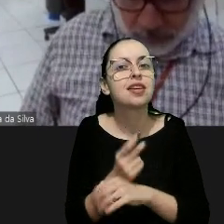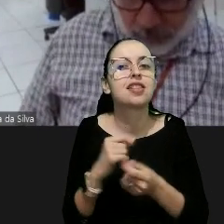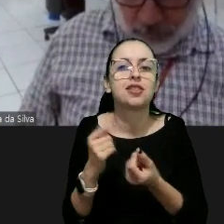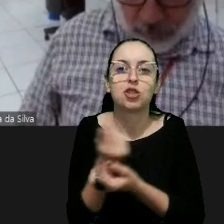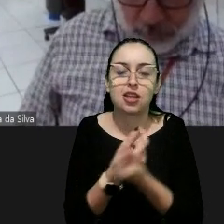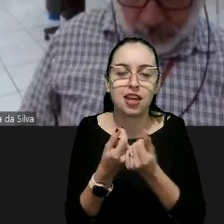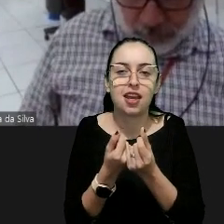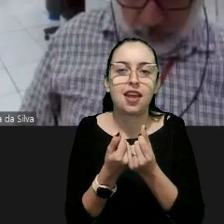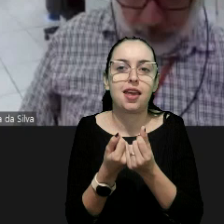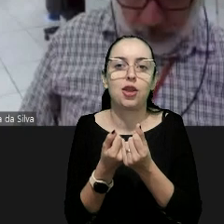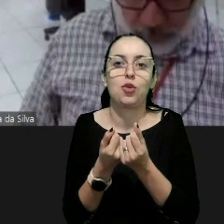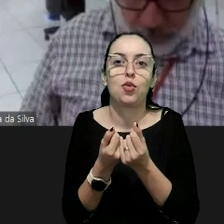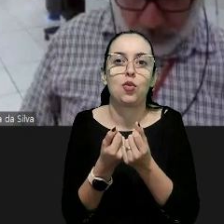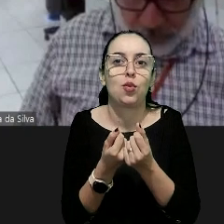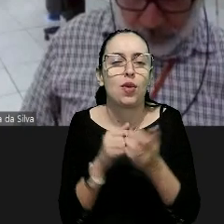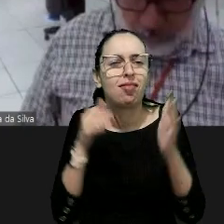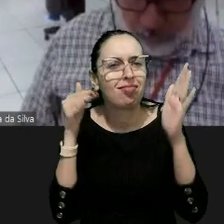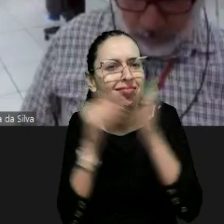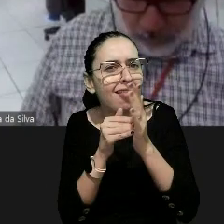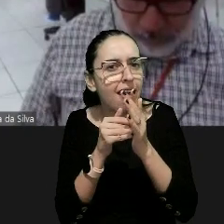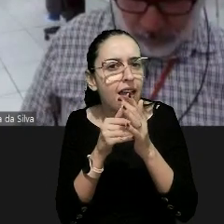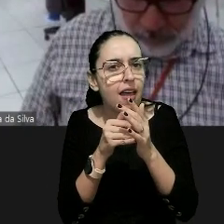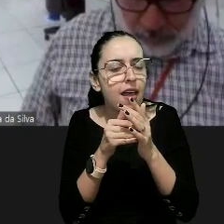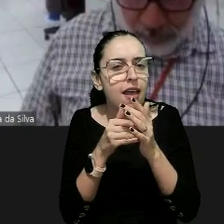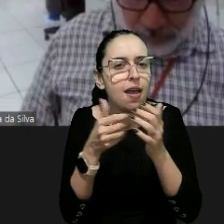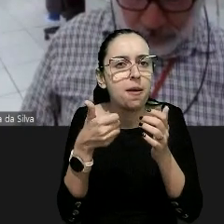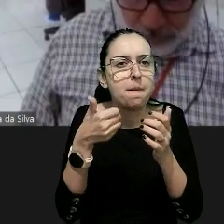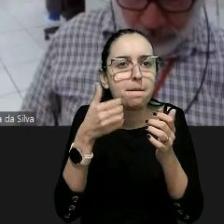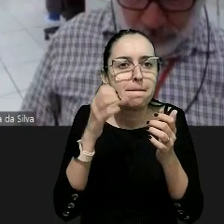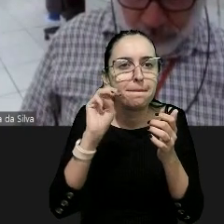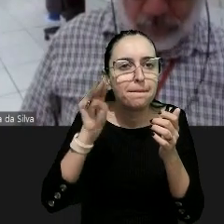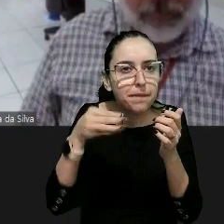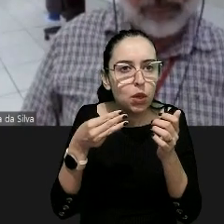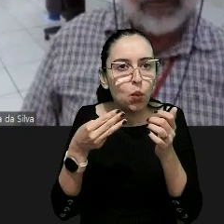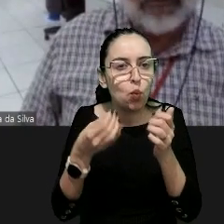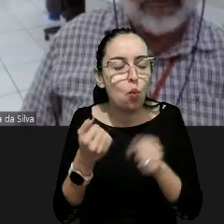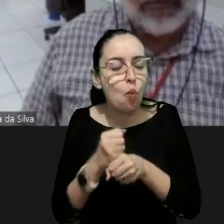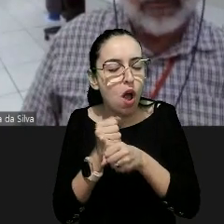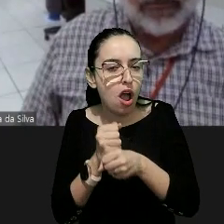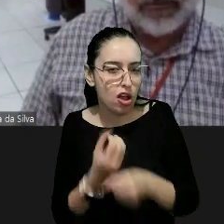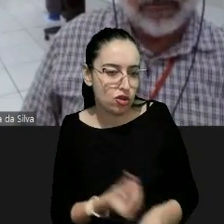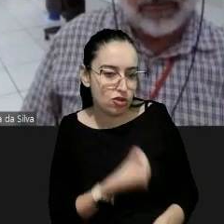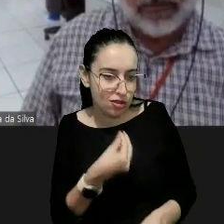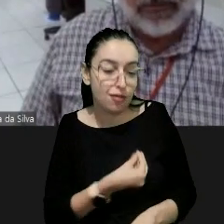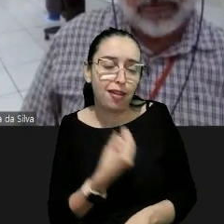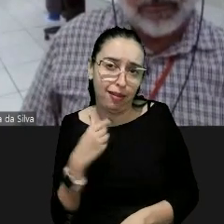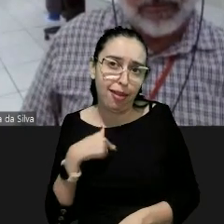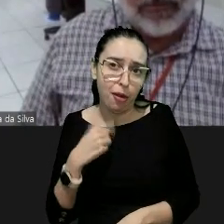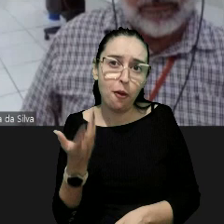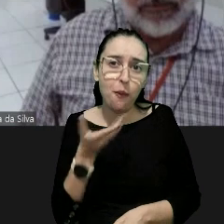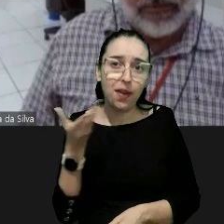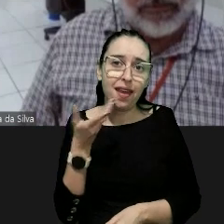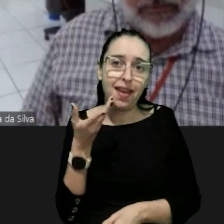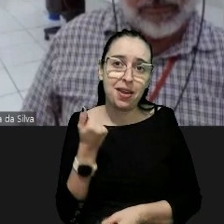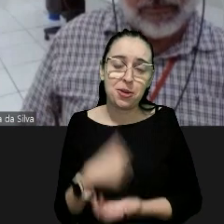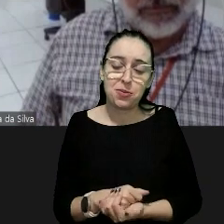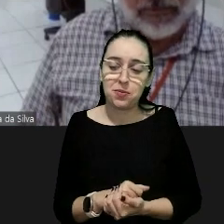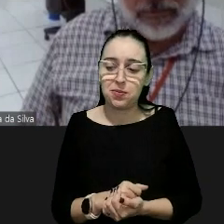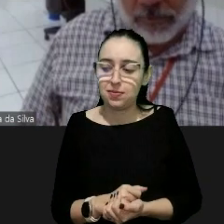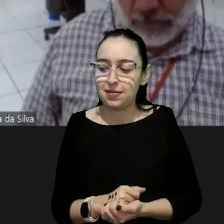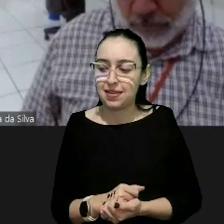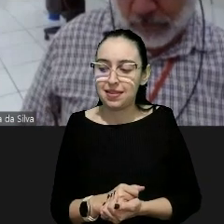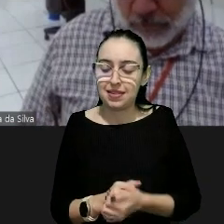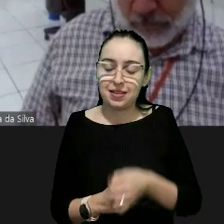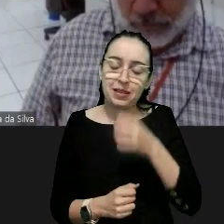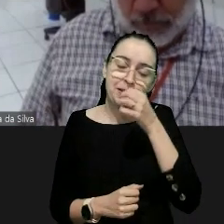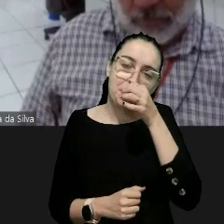muita pesquisa e muito dinheiro, que diz que nós vamos poder chegar a 1000 anos. Eu quero,